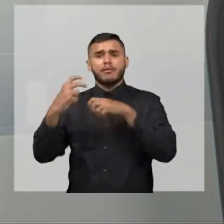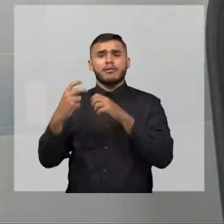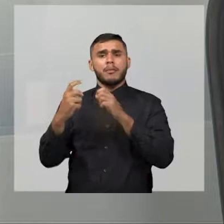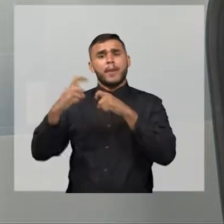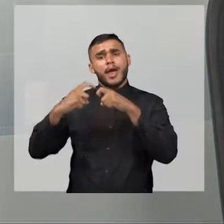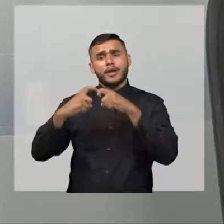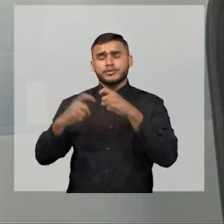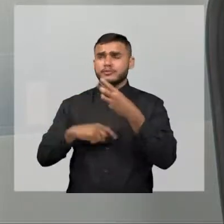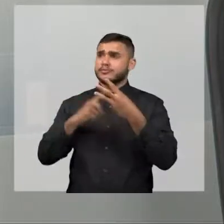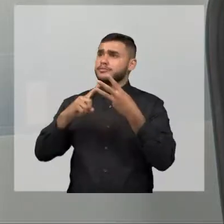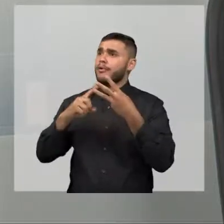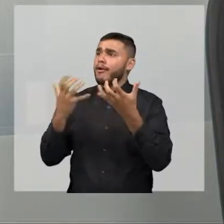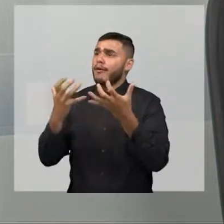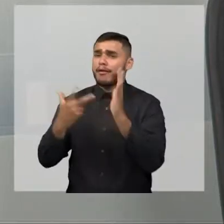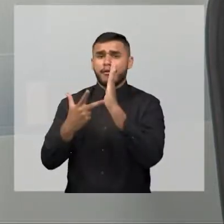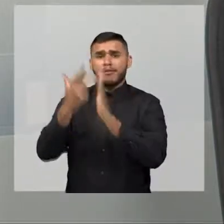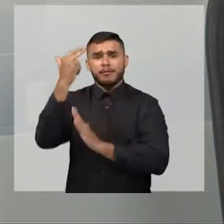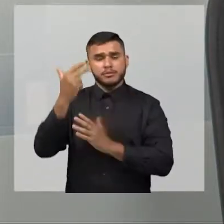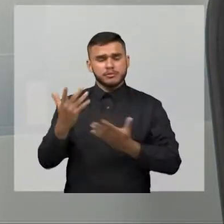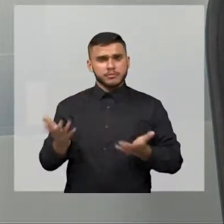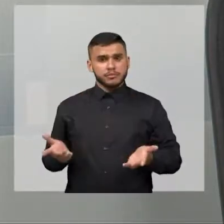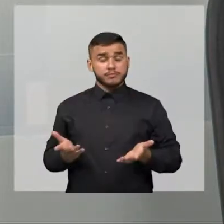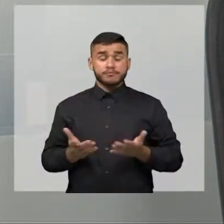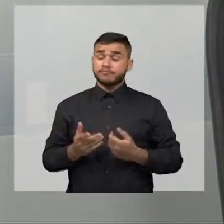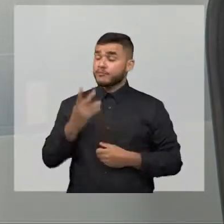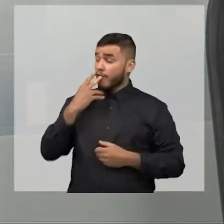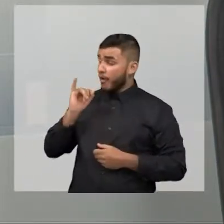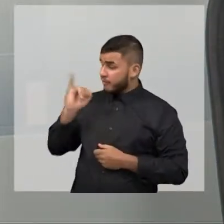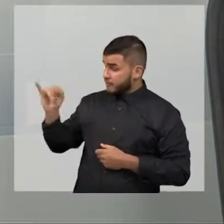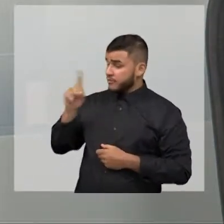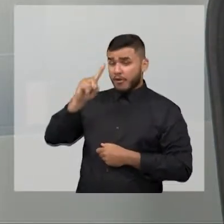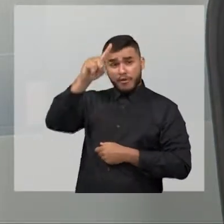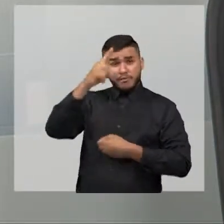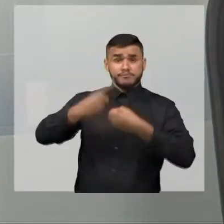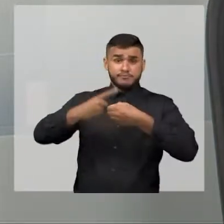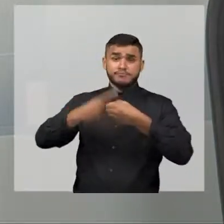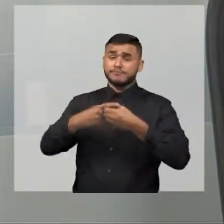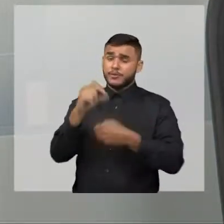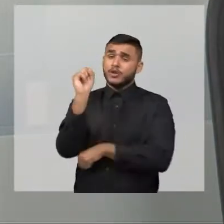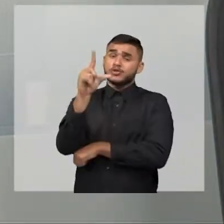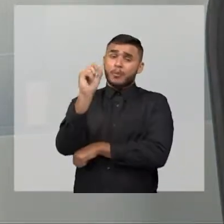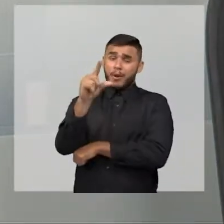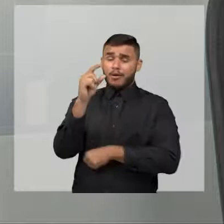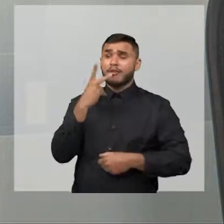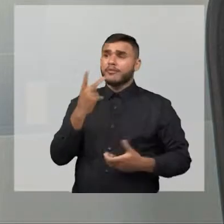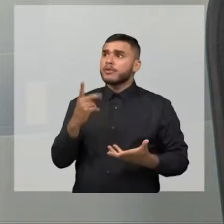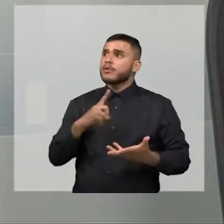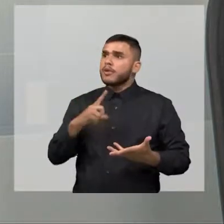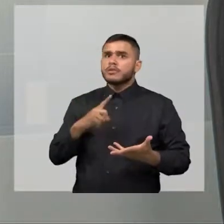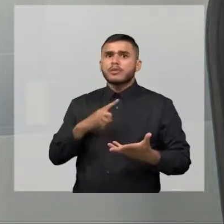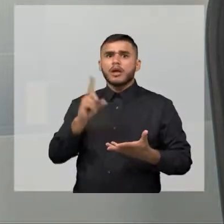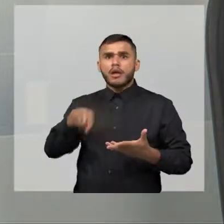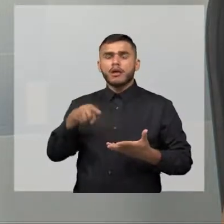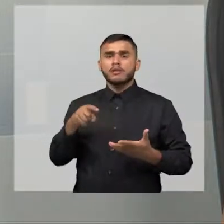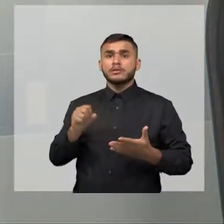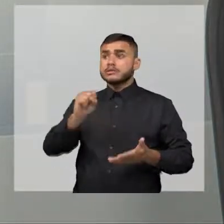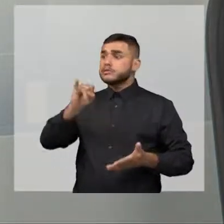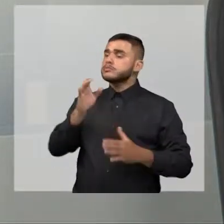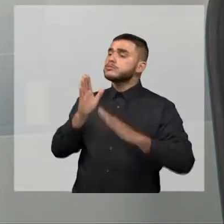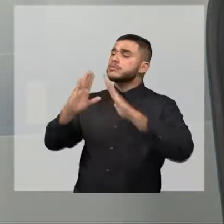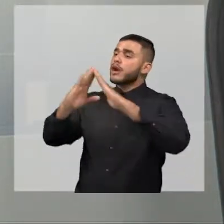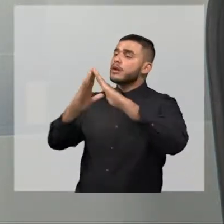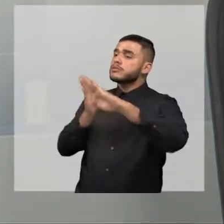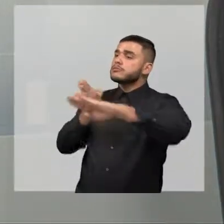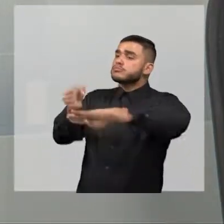E Sobral é muito interessante porque você tem uma rede onde você se apoia. Quando você chega numa casa que uma pessoa